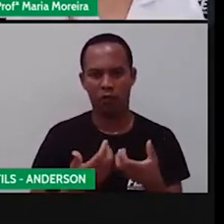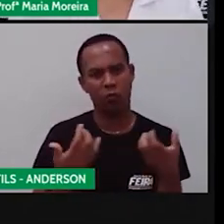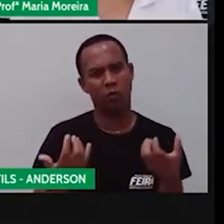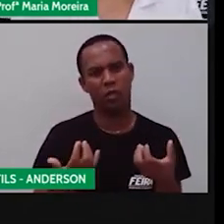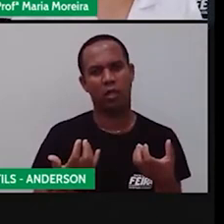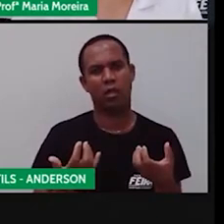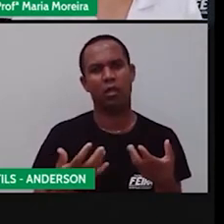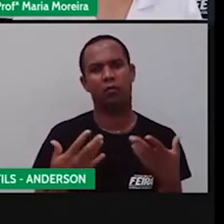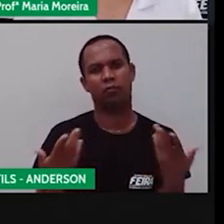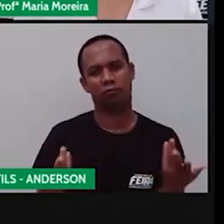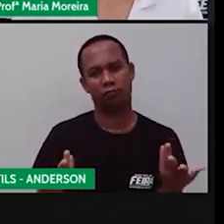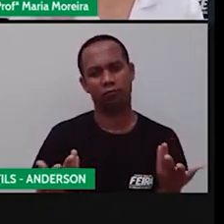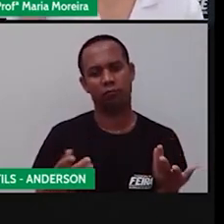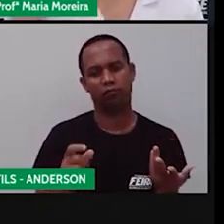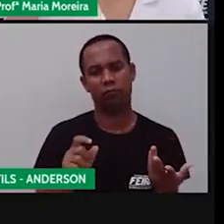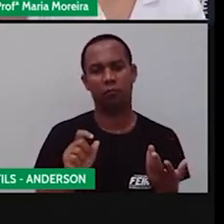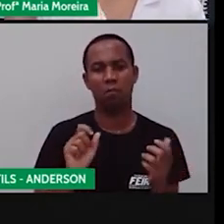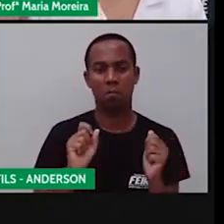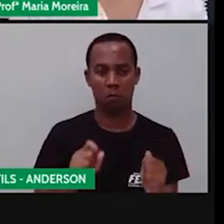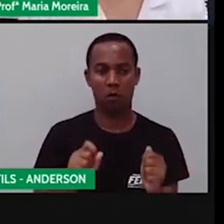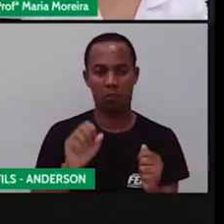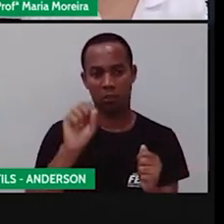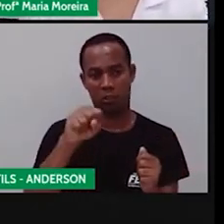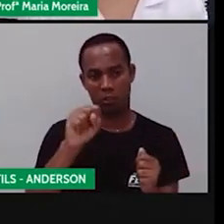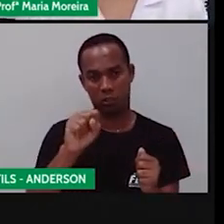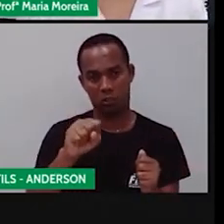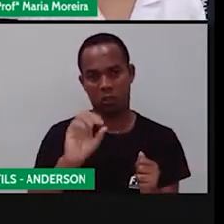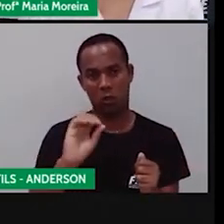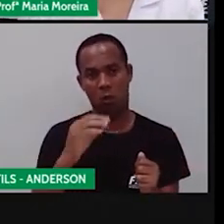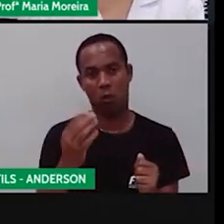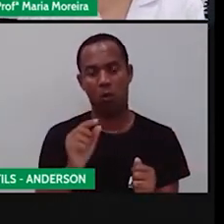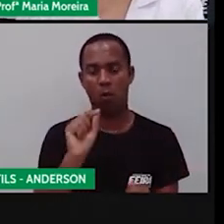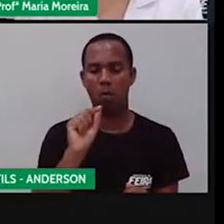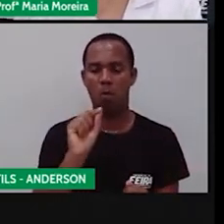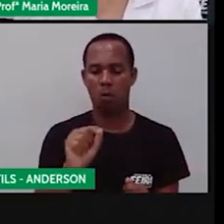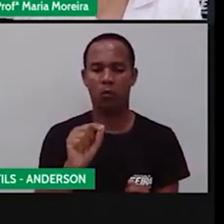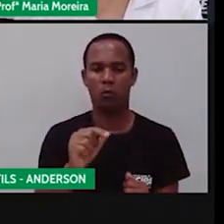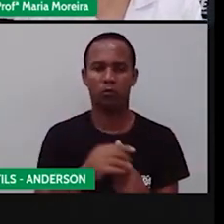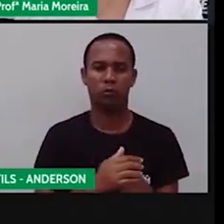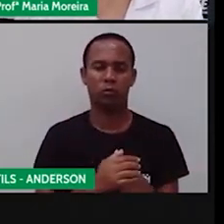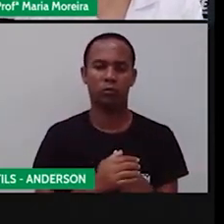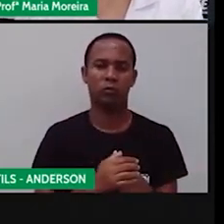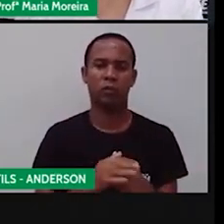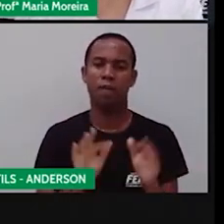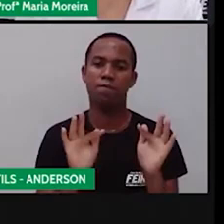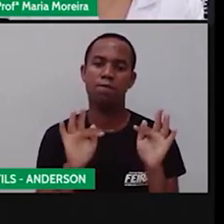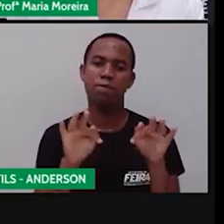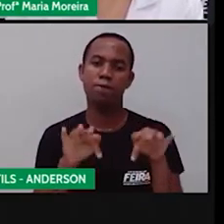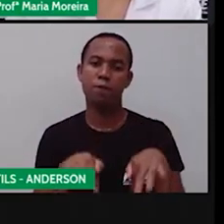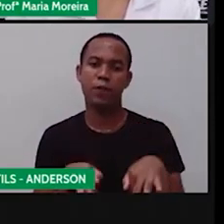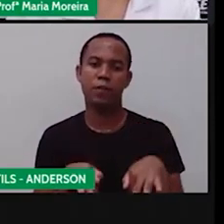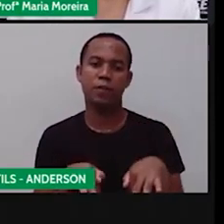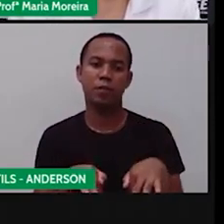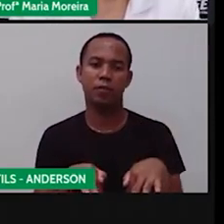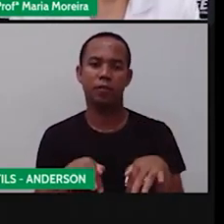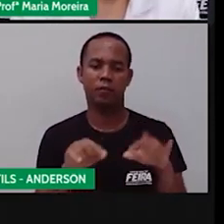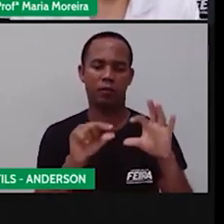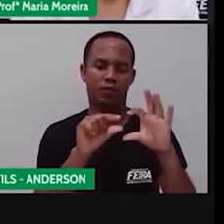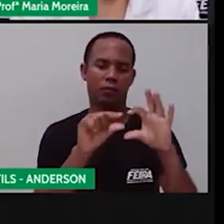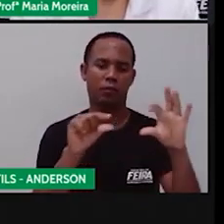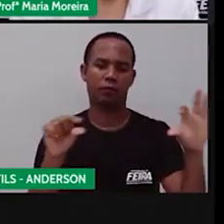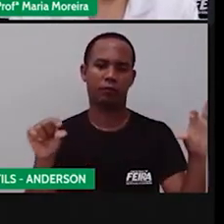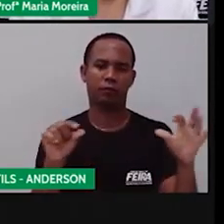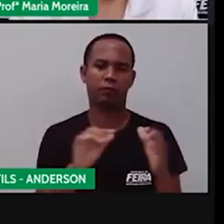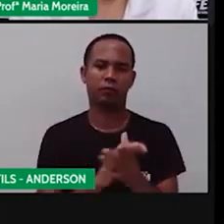Uma frase afirmativa e uma negativa. Eu só coloquei o quê? O ponto para dizer que é o final da